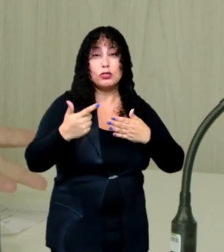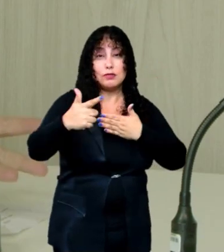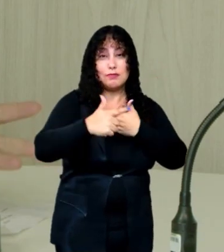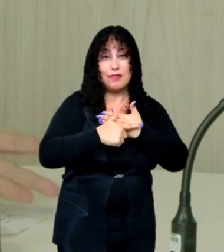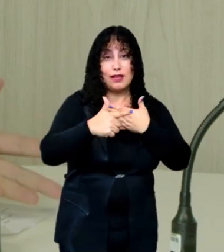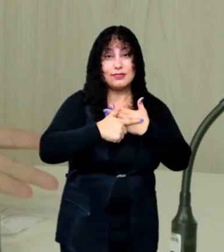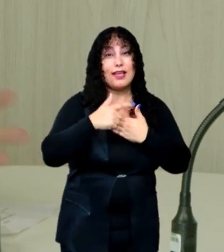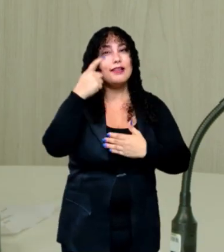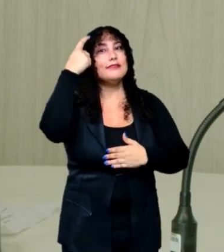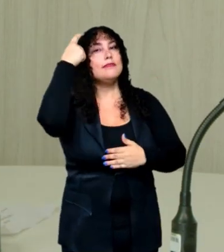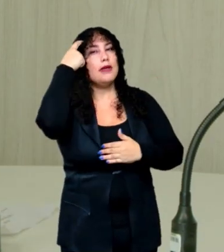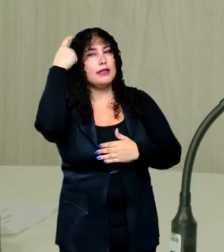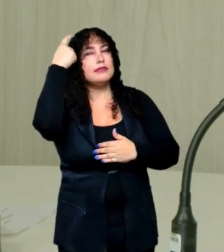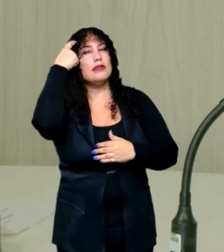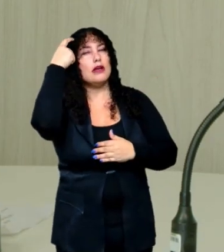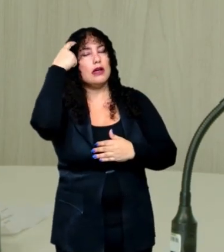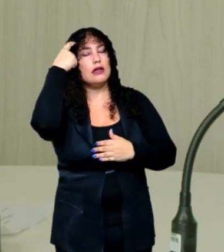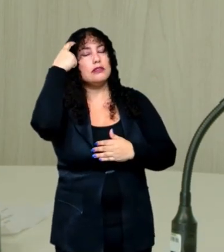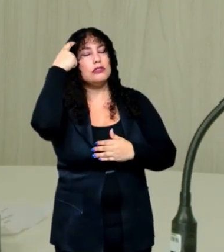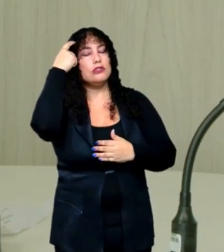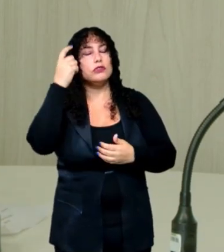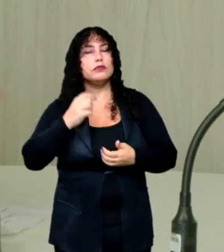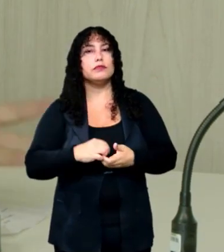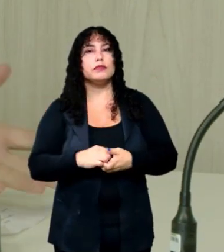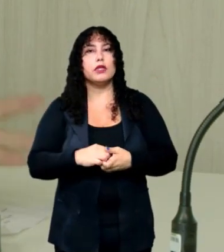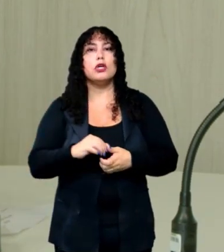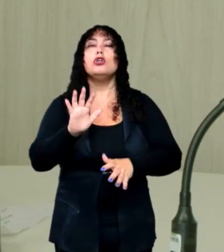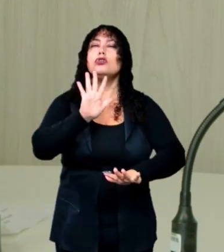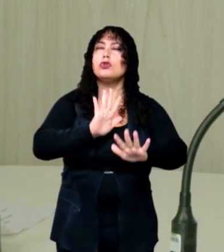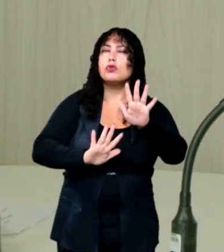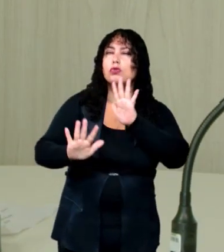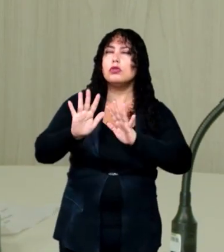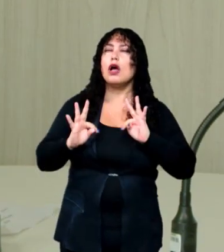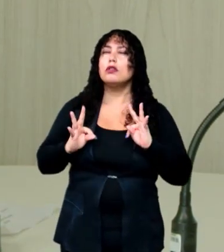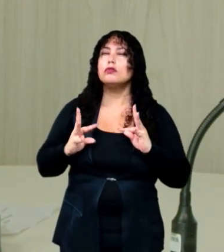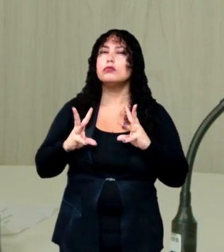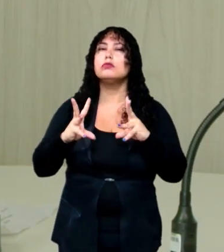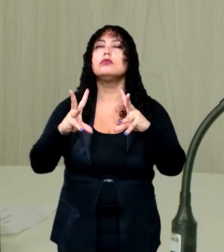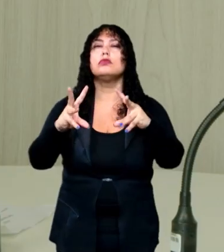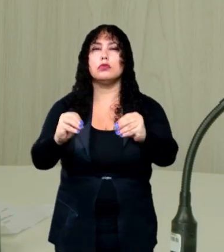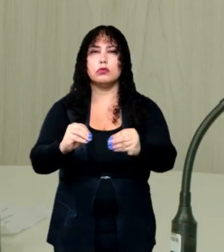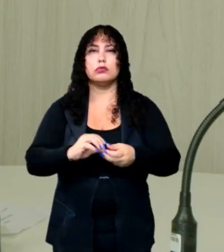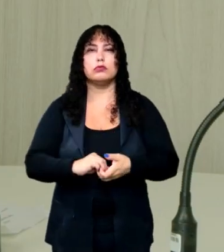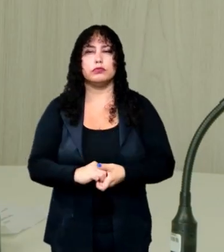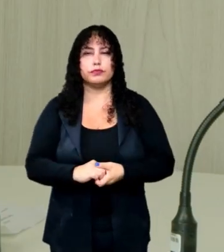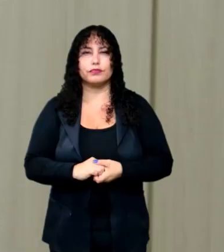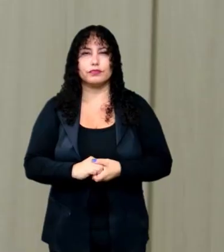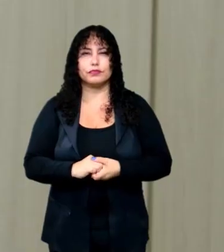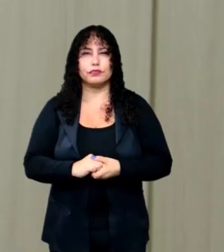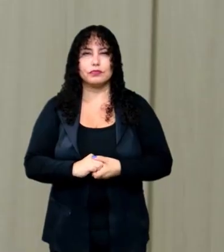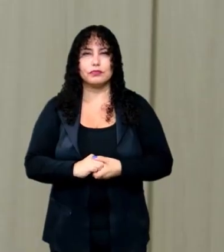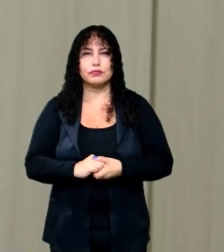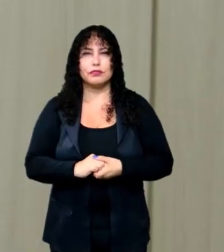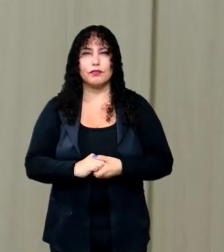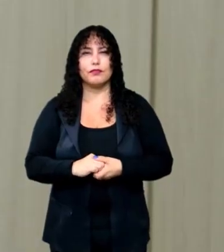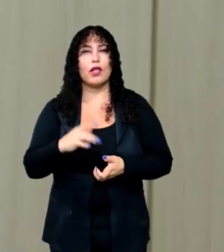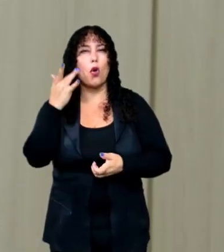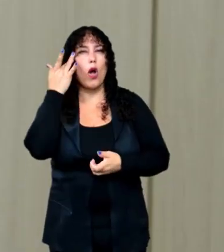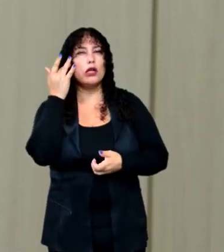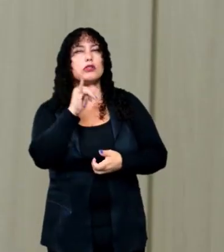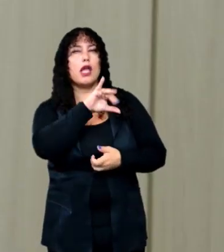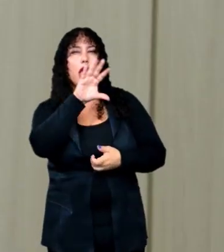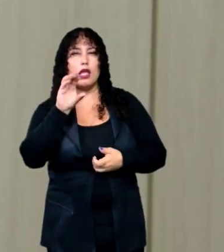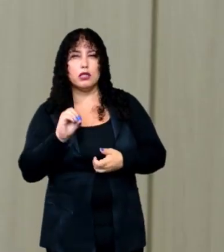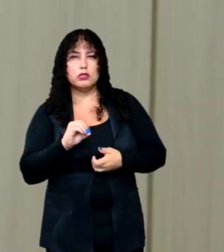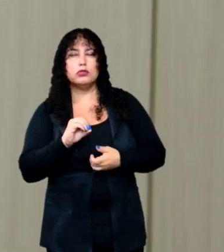seres pensantes e de cuidado com o todo, né? Eu acho que é isso, né?